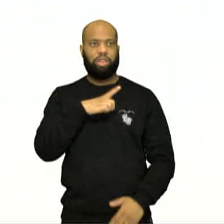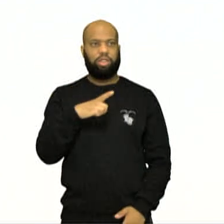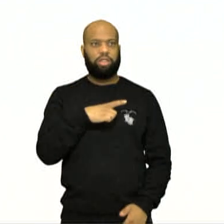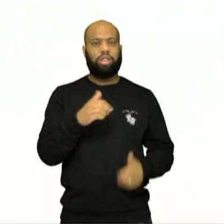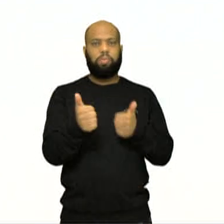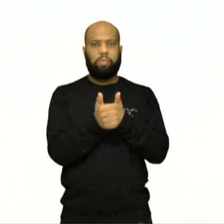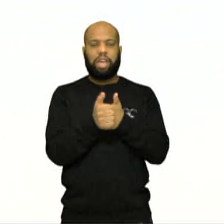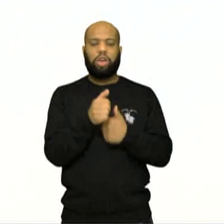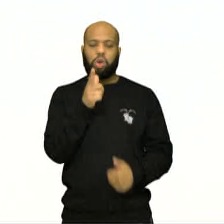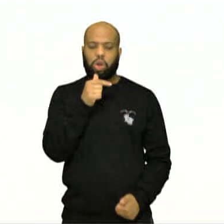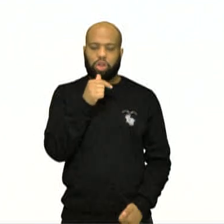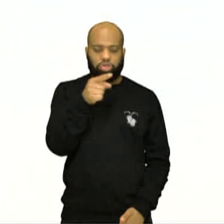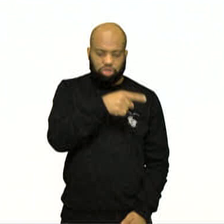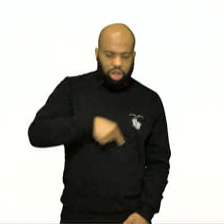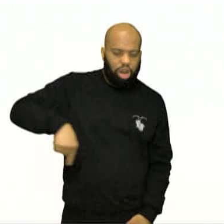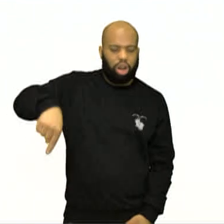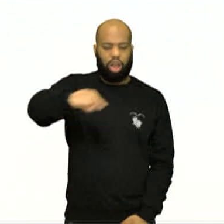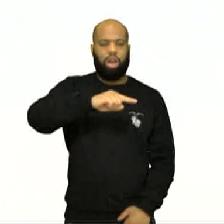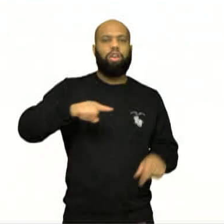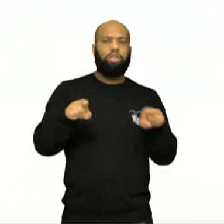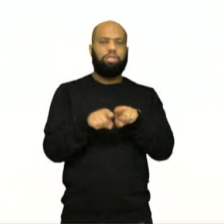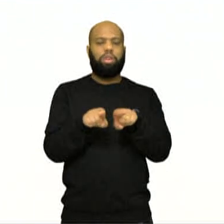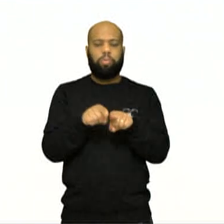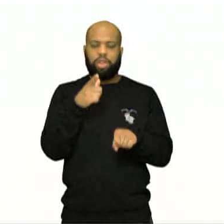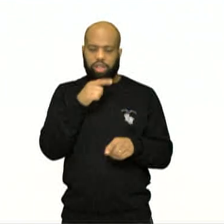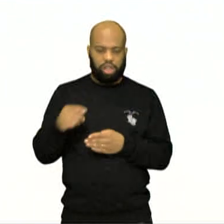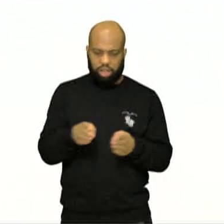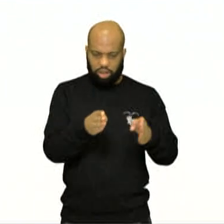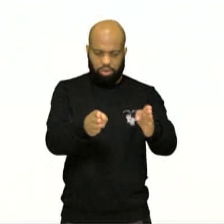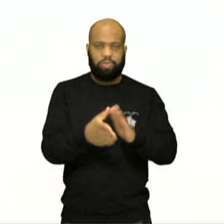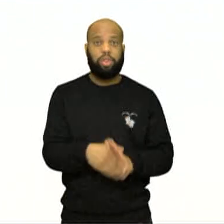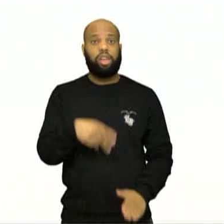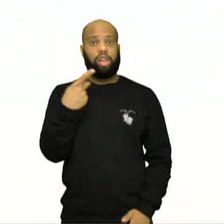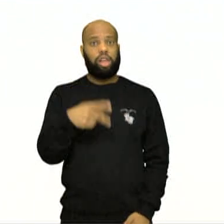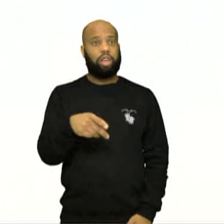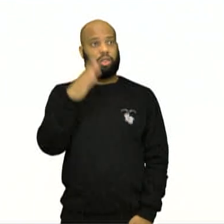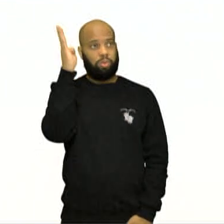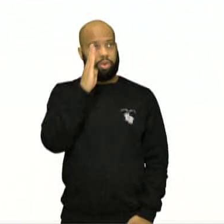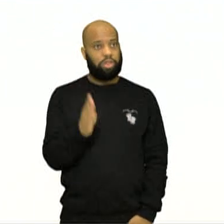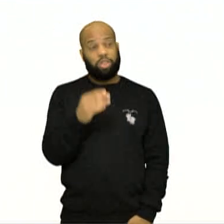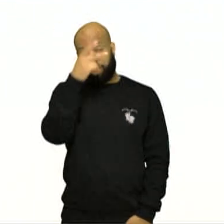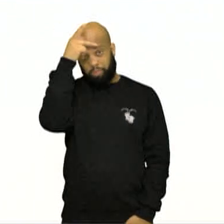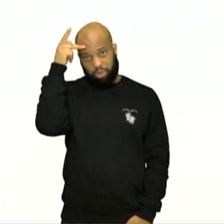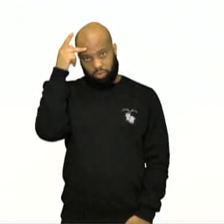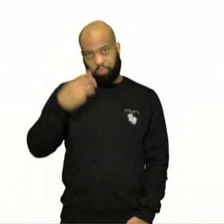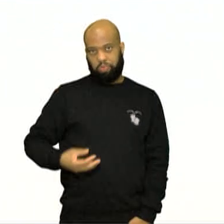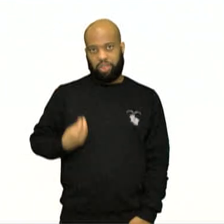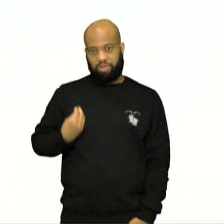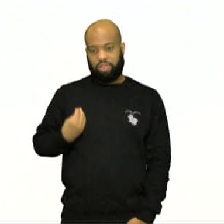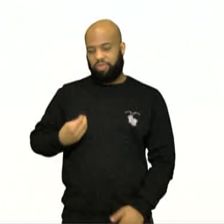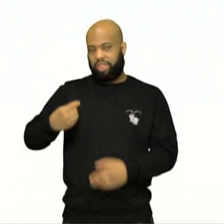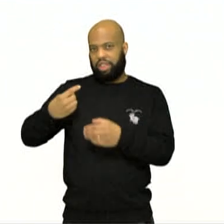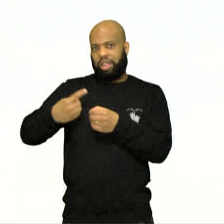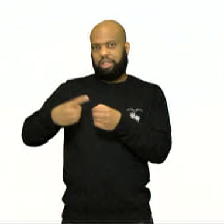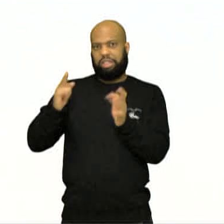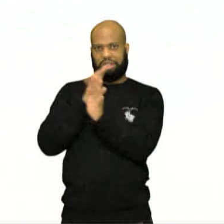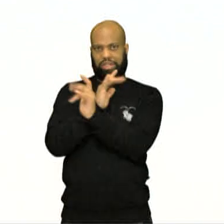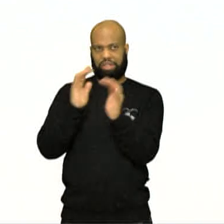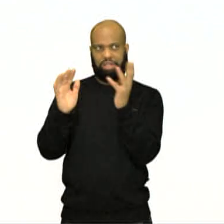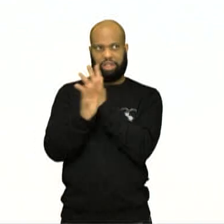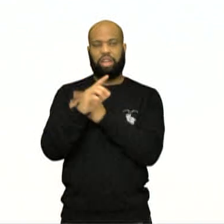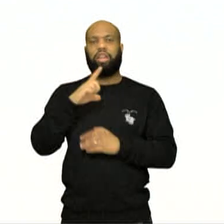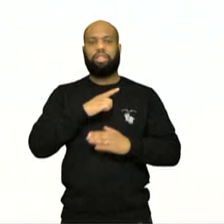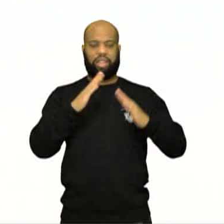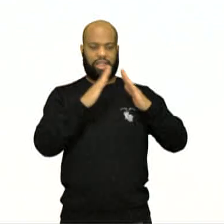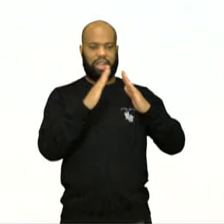de lagos e rios, né? Aqui no Brasil, por exemplo, é muito comum das pessoas que moram nas cidades grandes terem